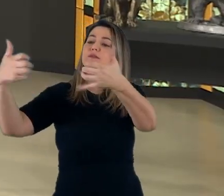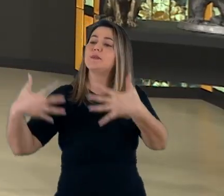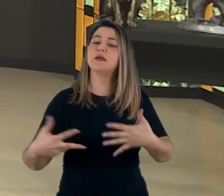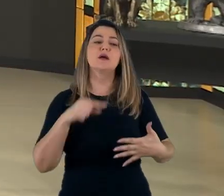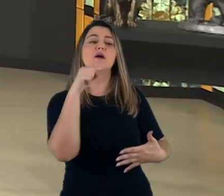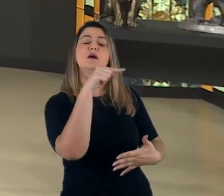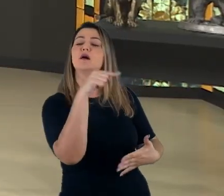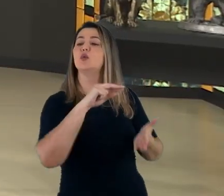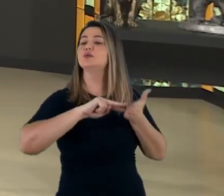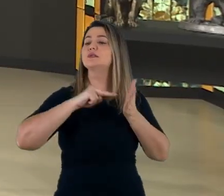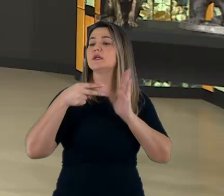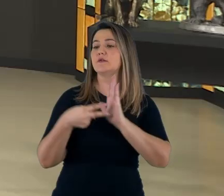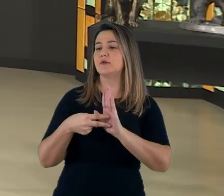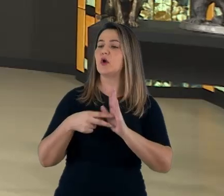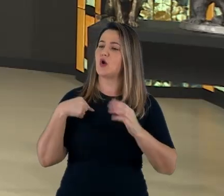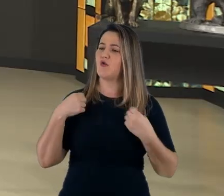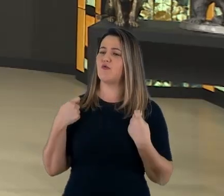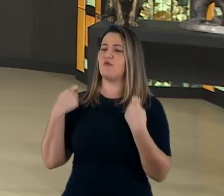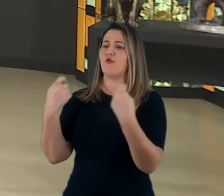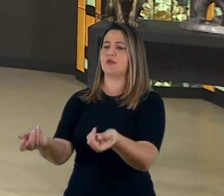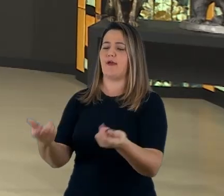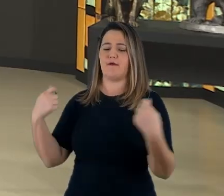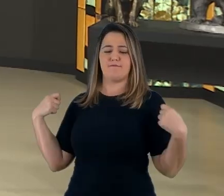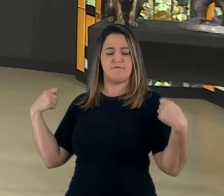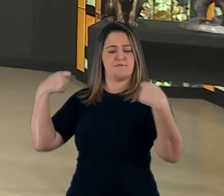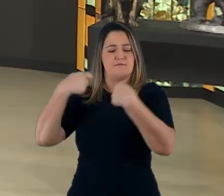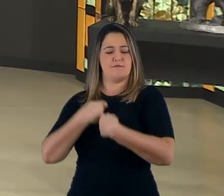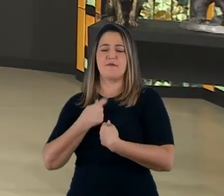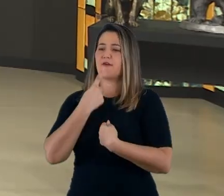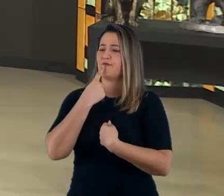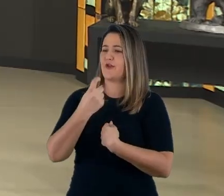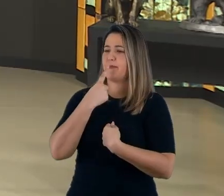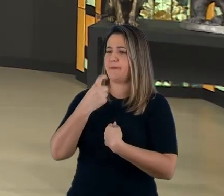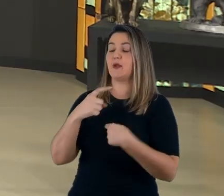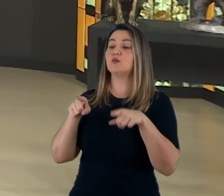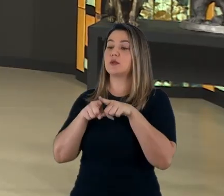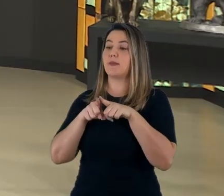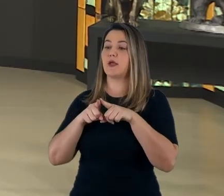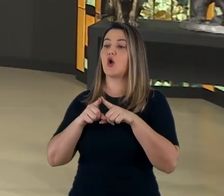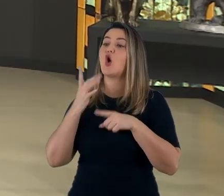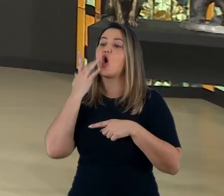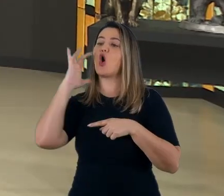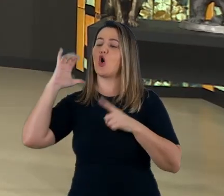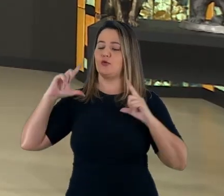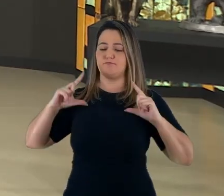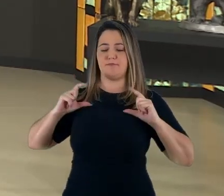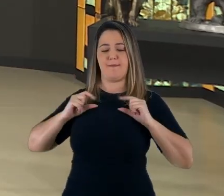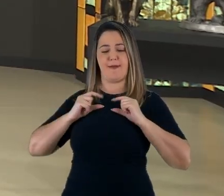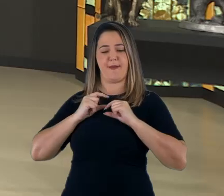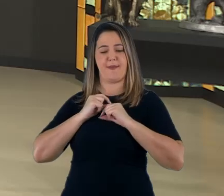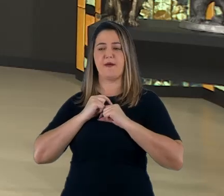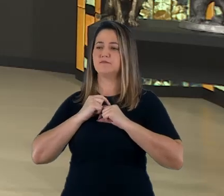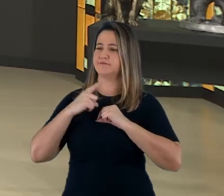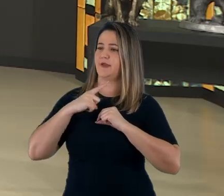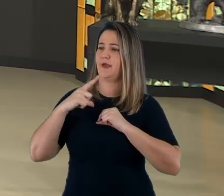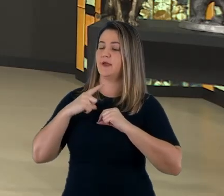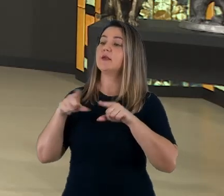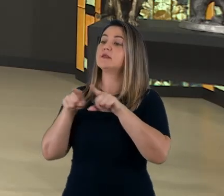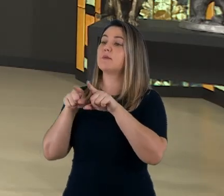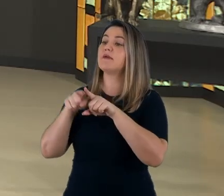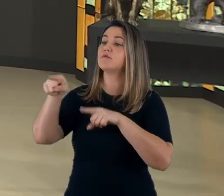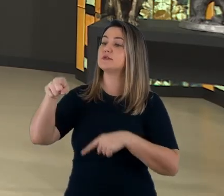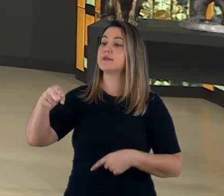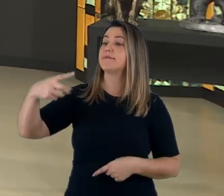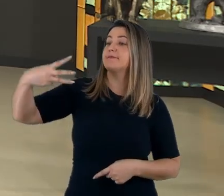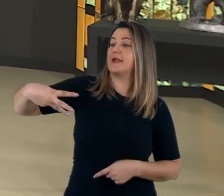será vestido com um manto vermelho e terá uma corrente de ouro no pescoço e será o terceiro